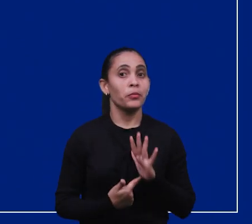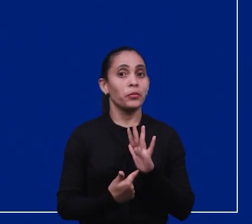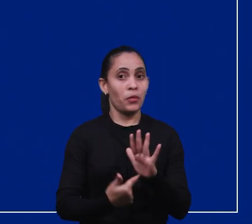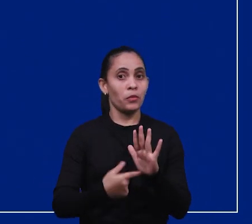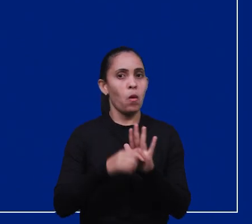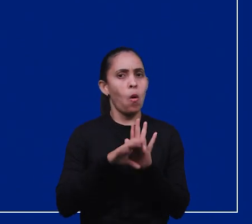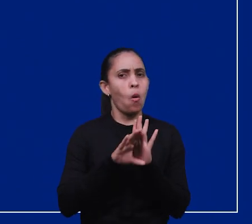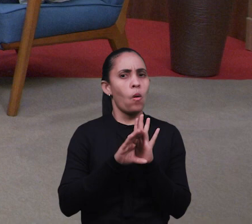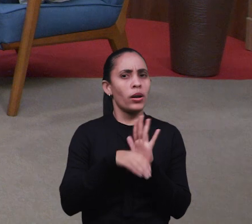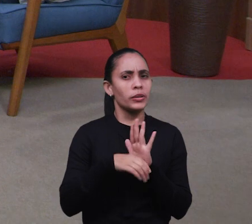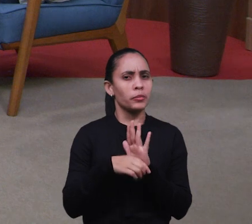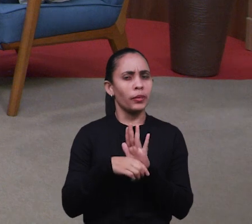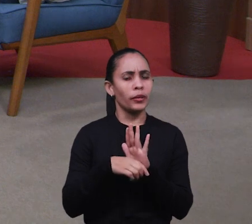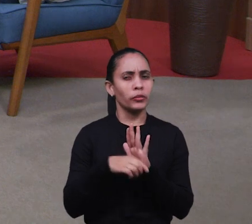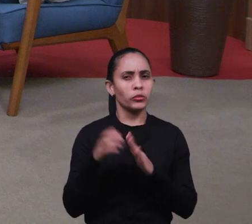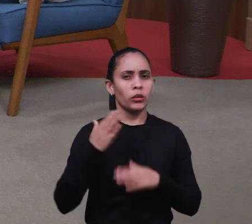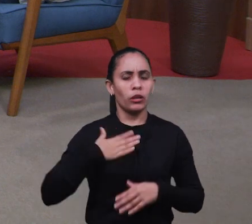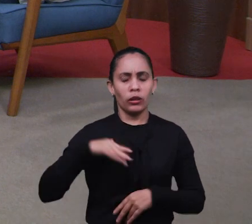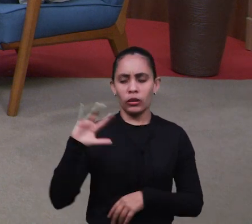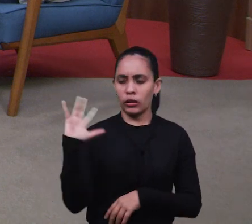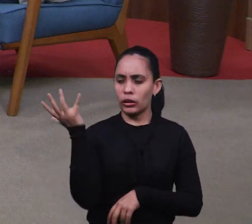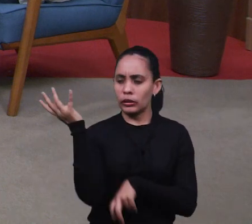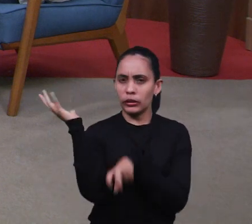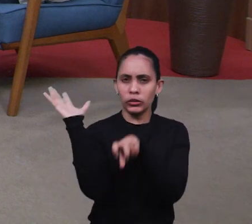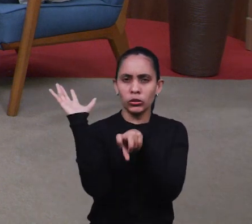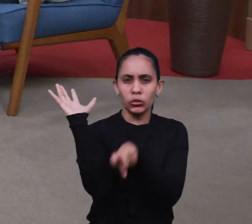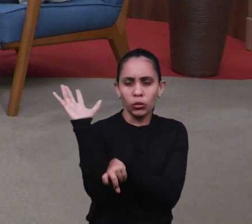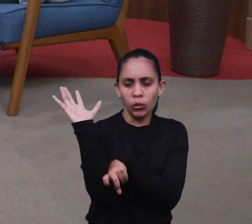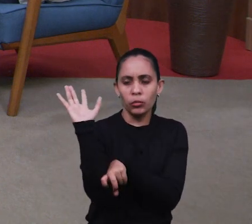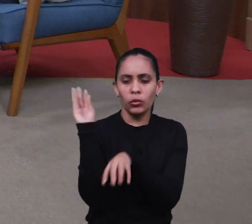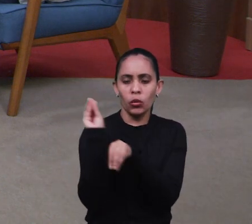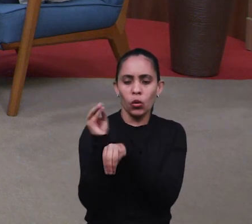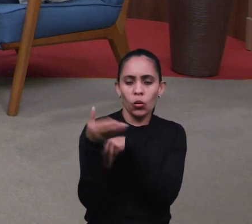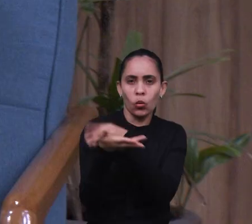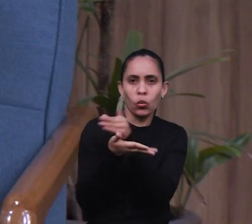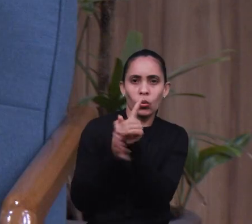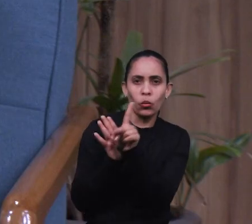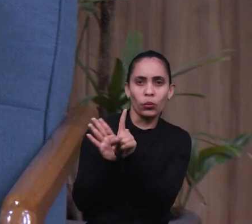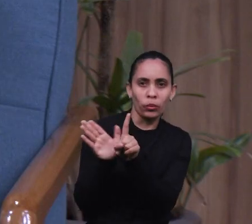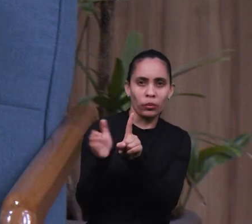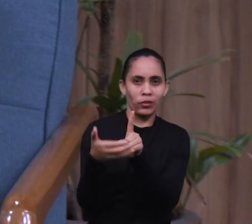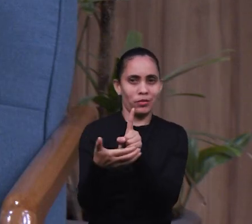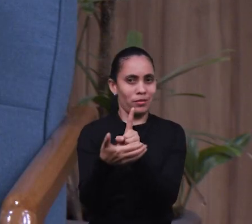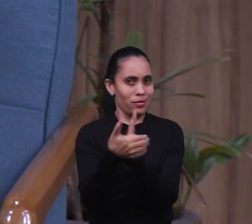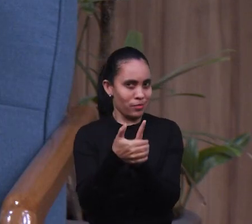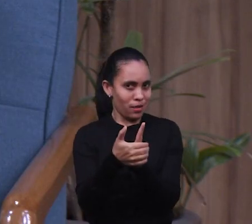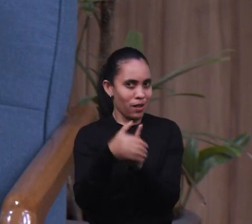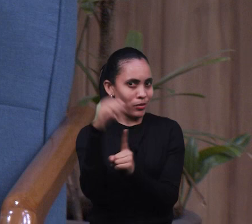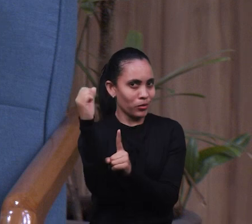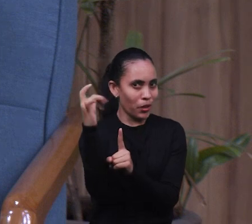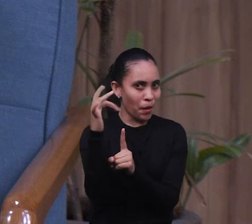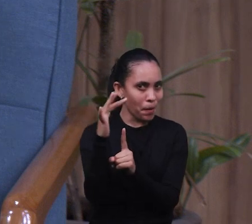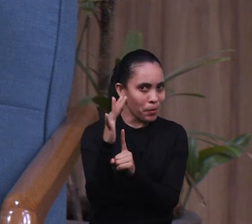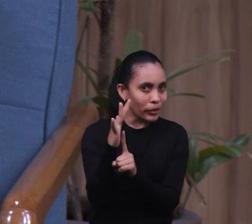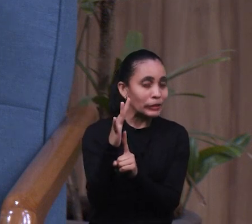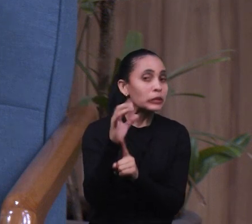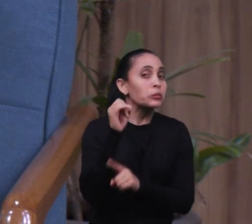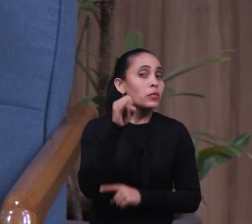da sombra, quer dizer, é a proteção, é a projeção, né? Para você ter